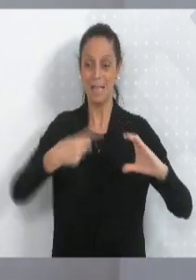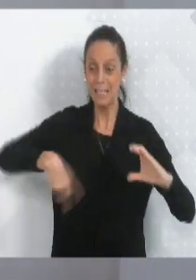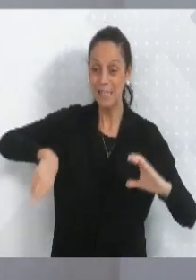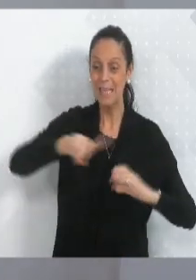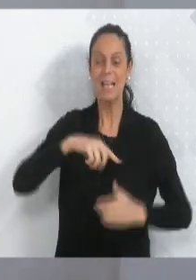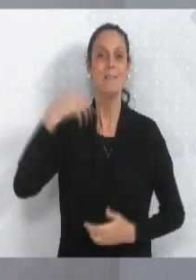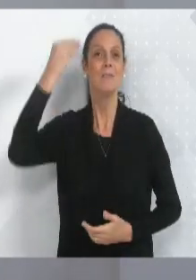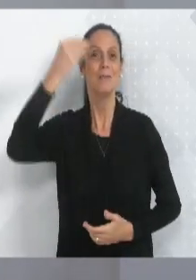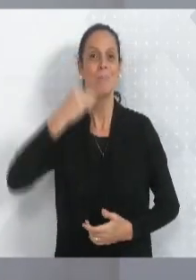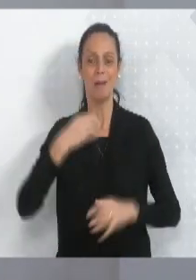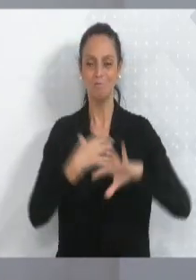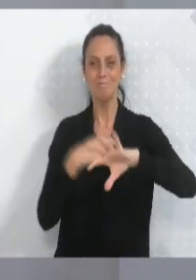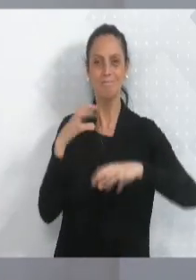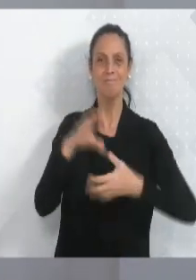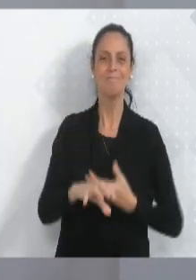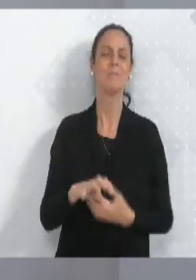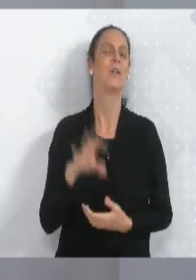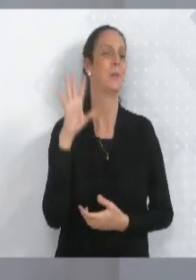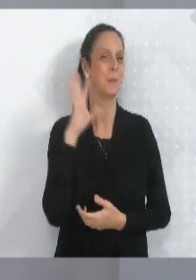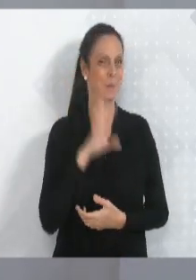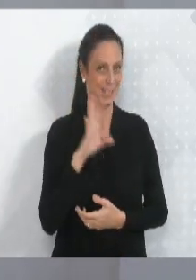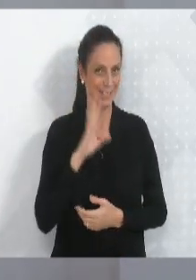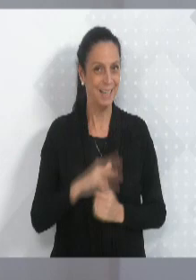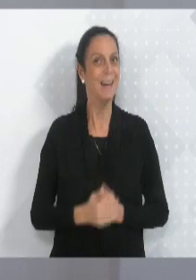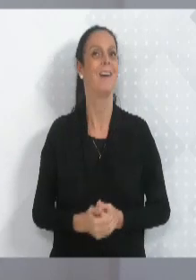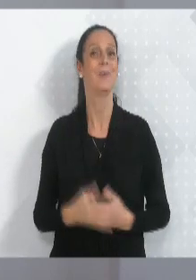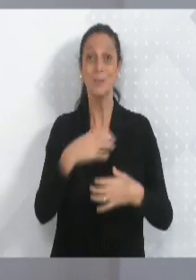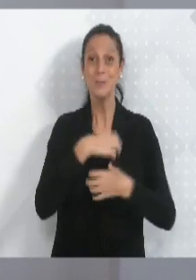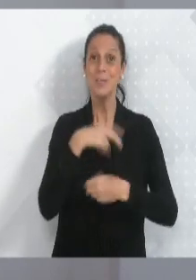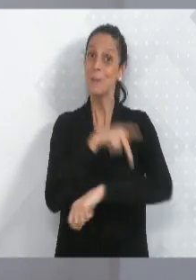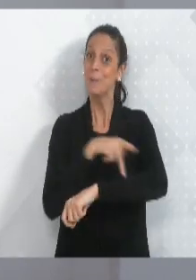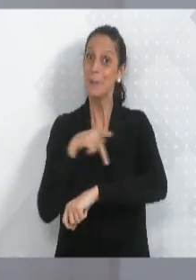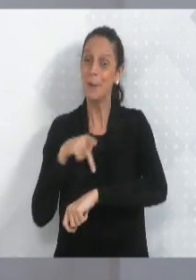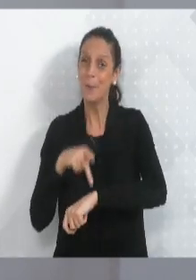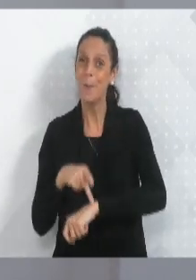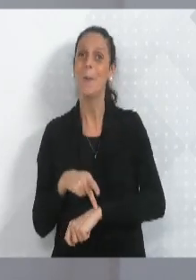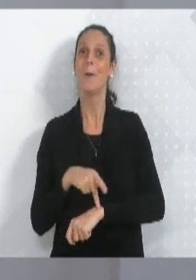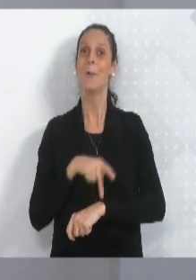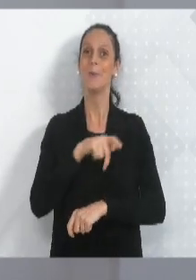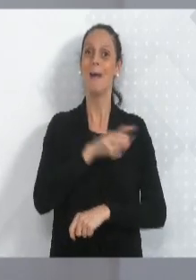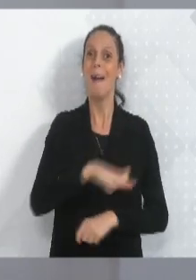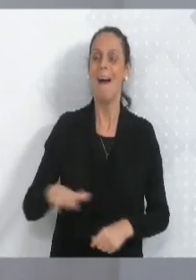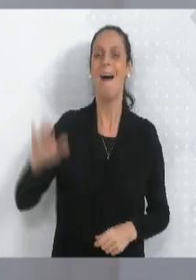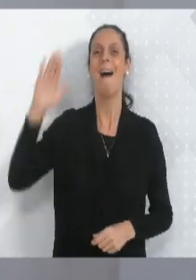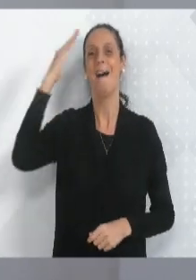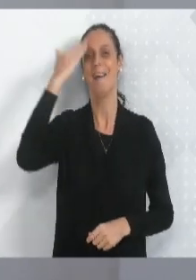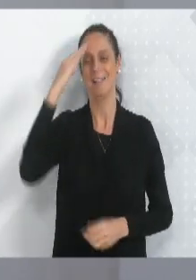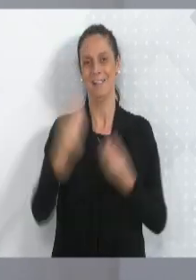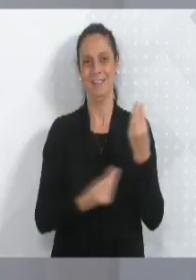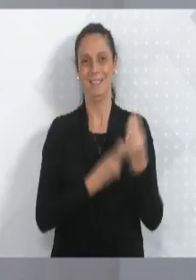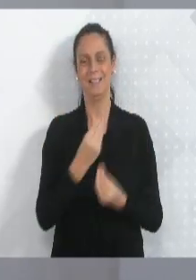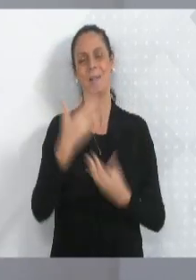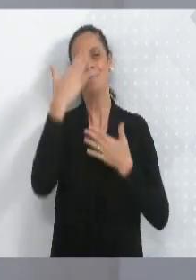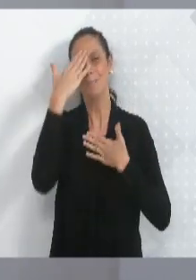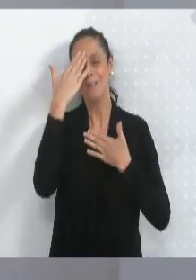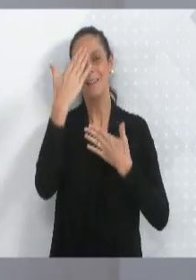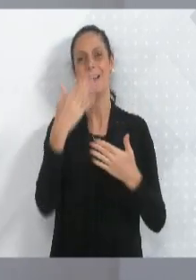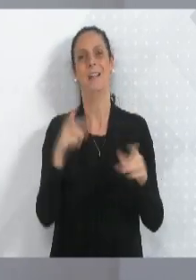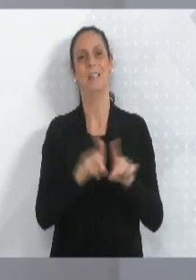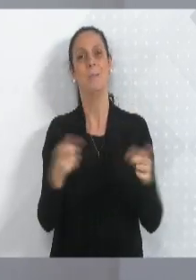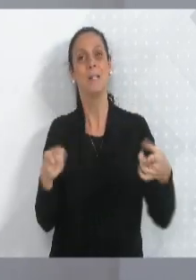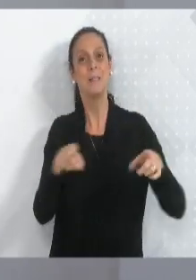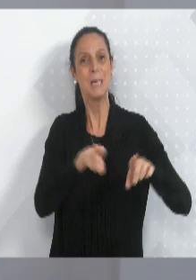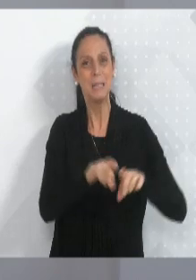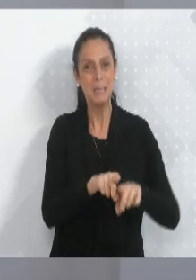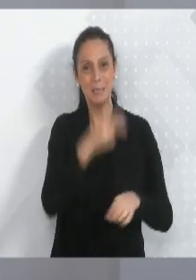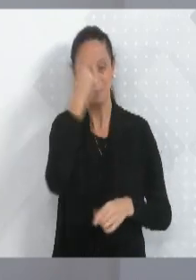fato, aqui, de forma pedagógica, entender qual é o processo. Então, agradeço aqui o pessoal da Escola Legislativa, que faz um trabalho